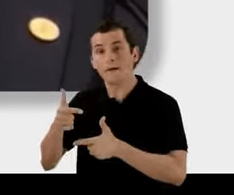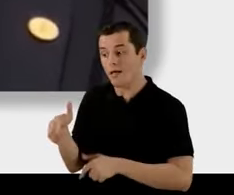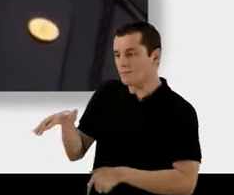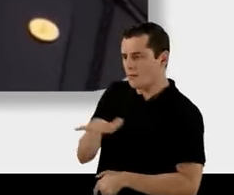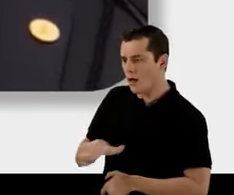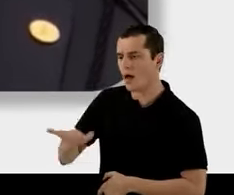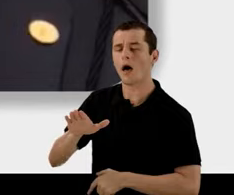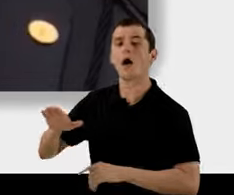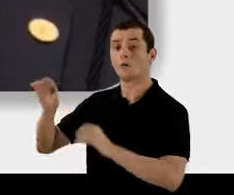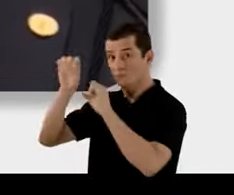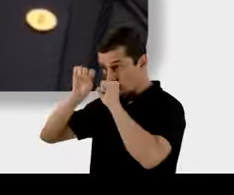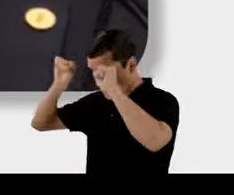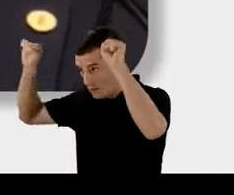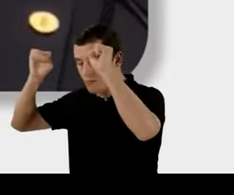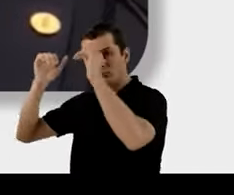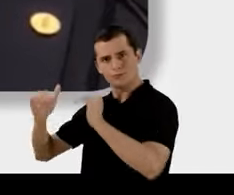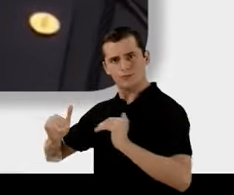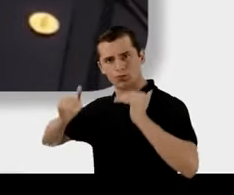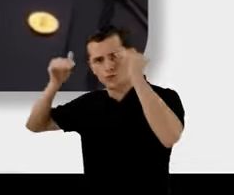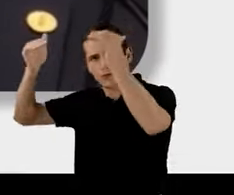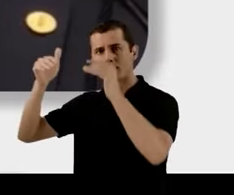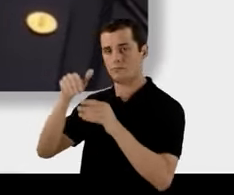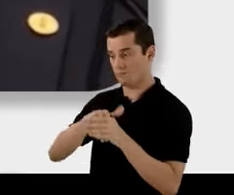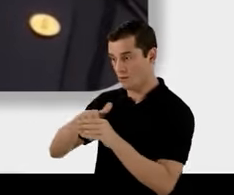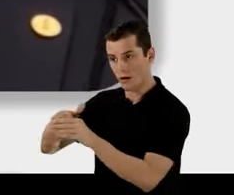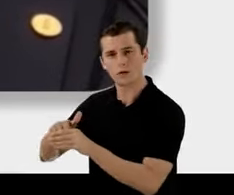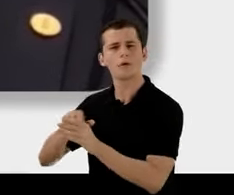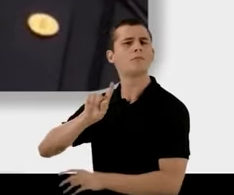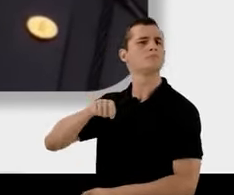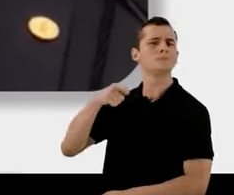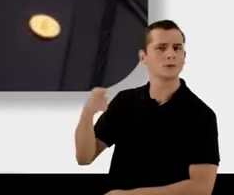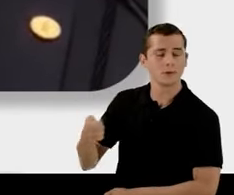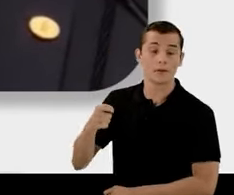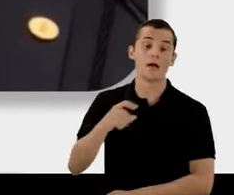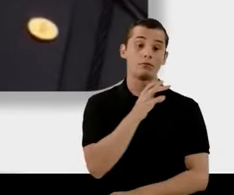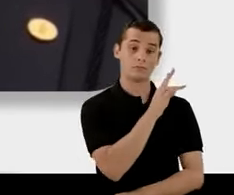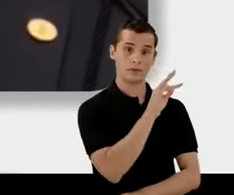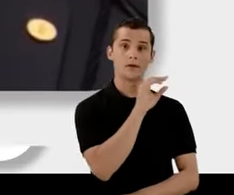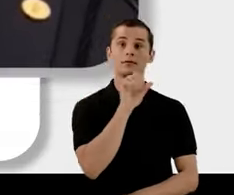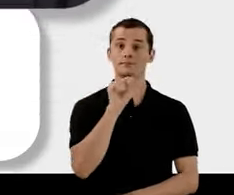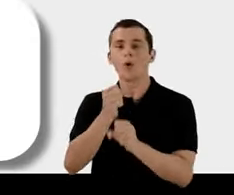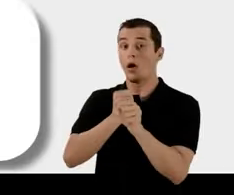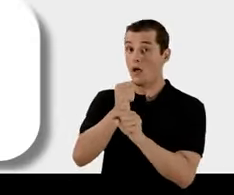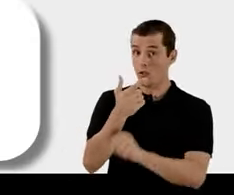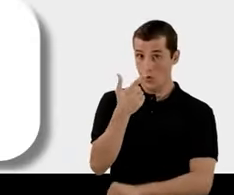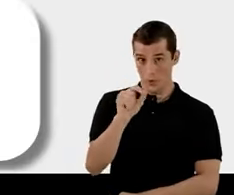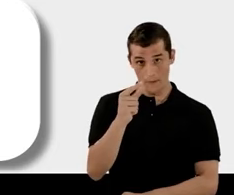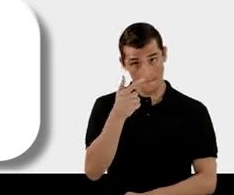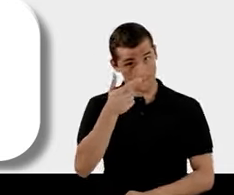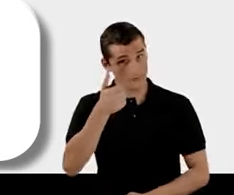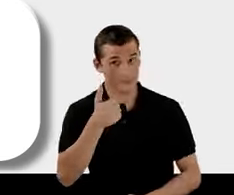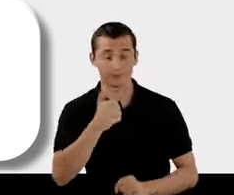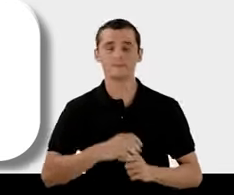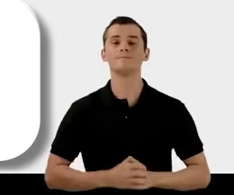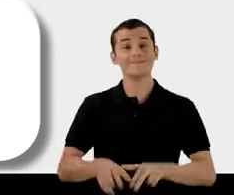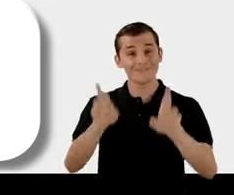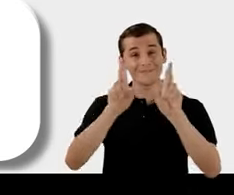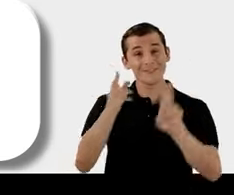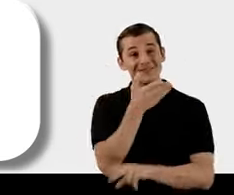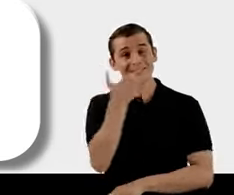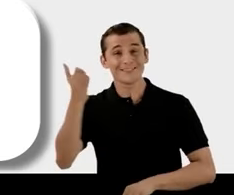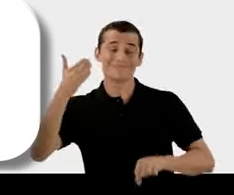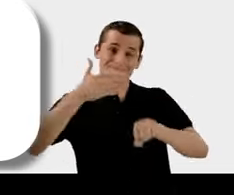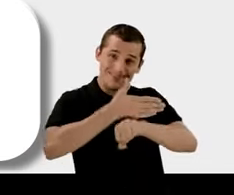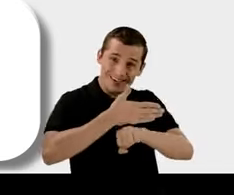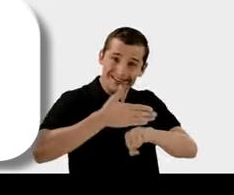efeito esse grupo de trabalho no âmbito do tribunal o Superior Eleitoral contamos com